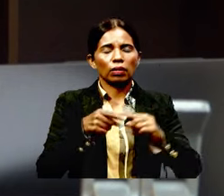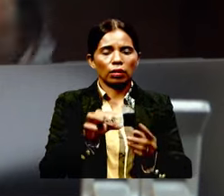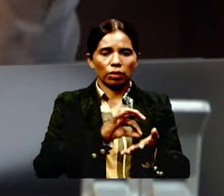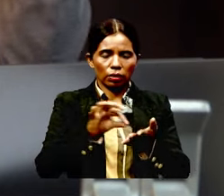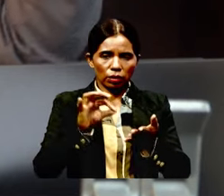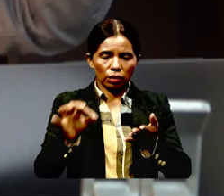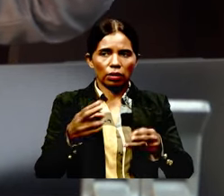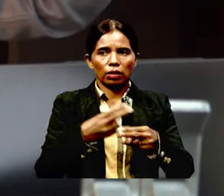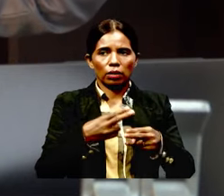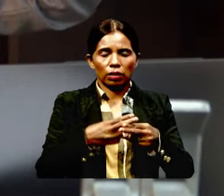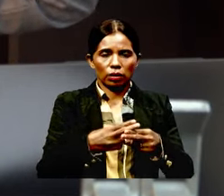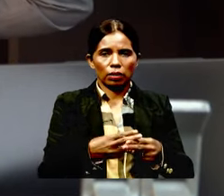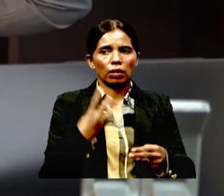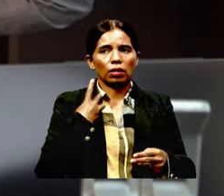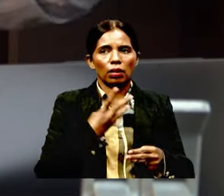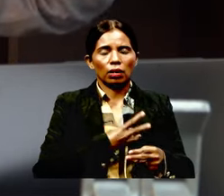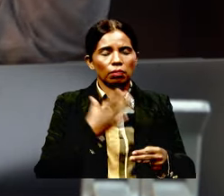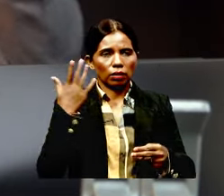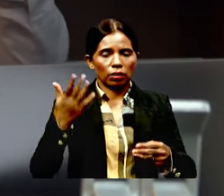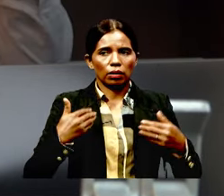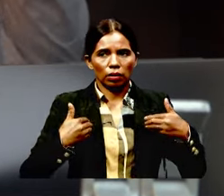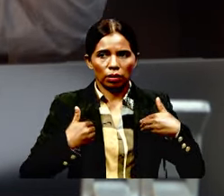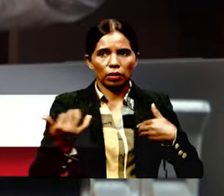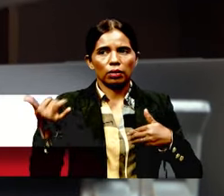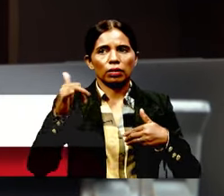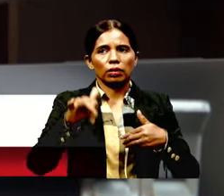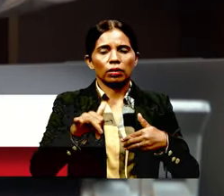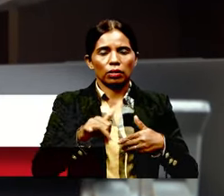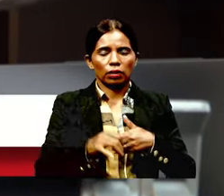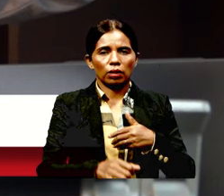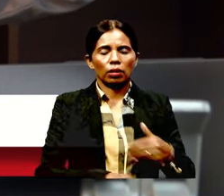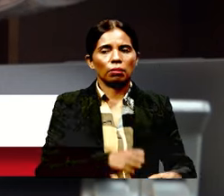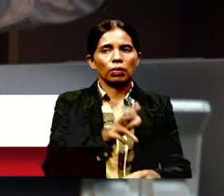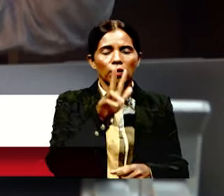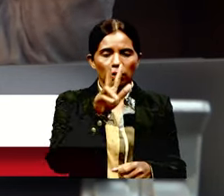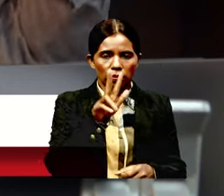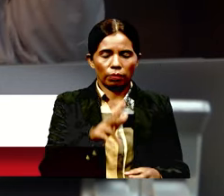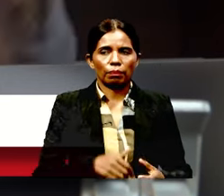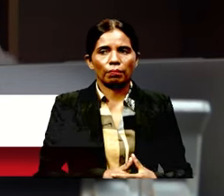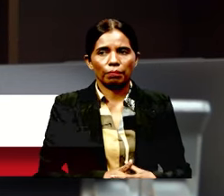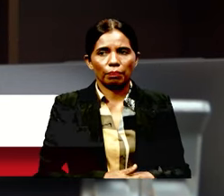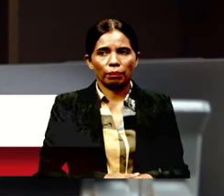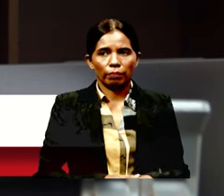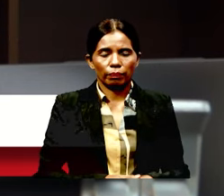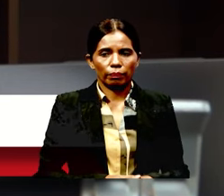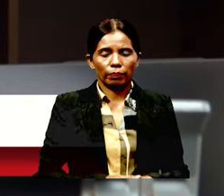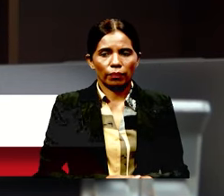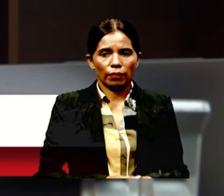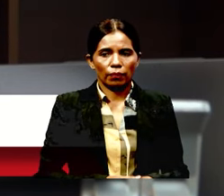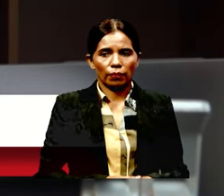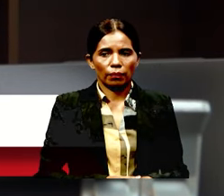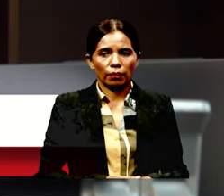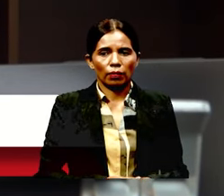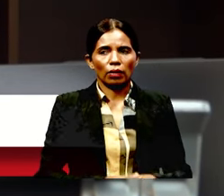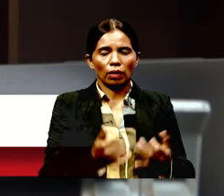horário inscrição, mas o balão já tinha, né? Mas não é para o segundo ano. Balete, né? Ini segundo ano balete.